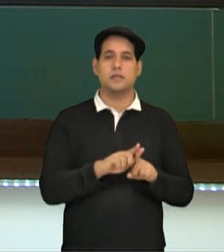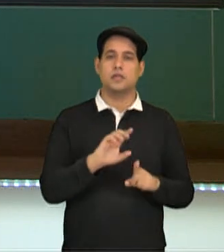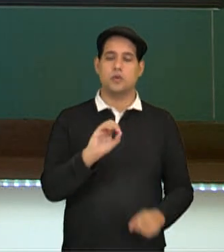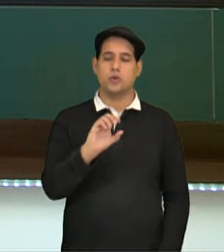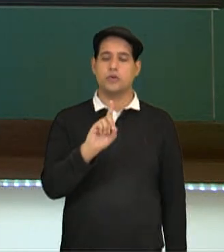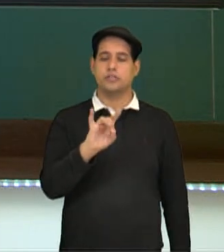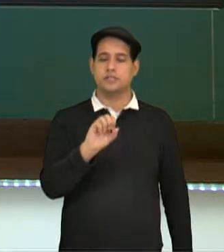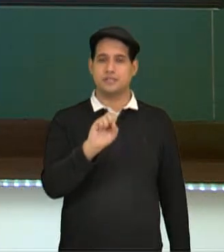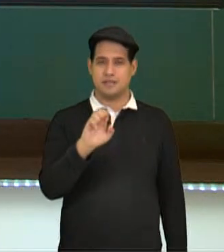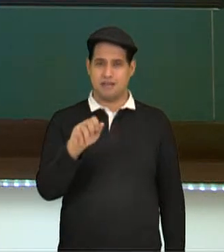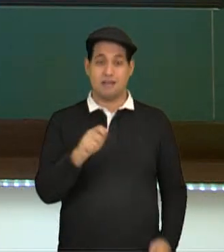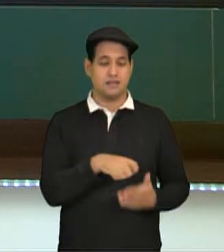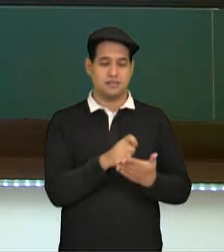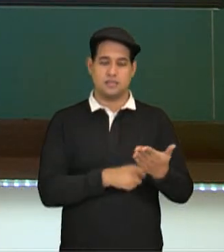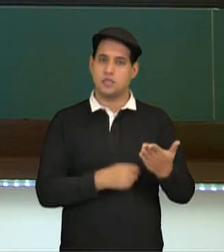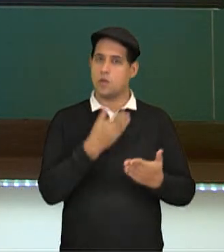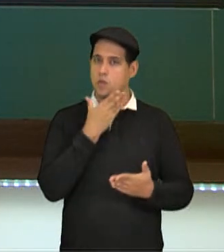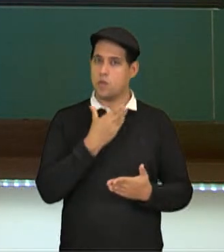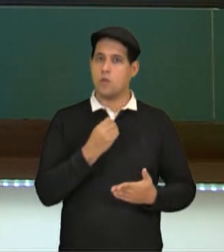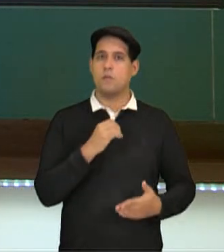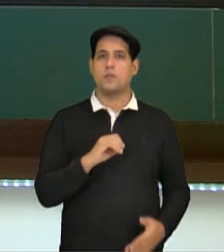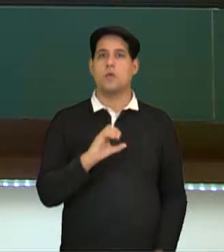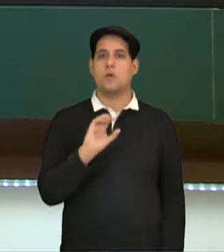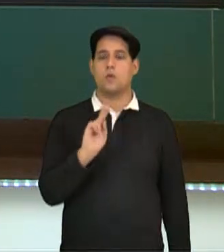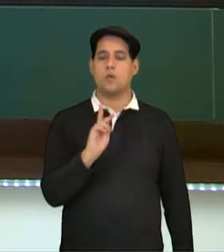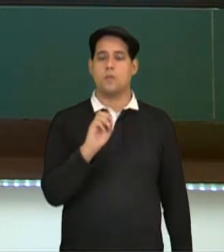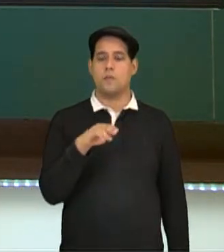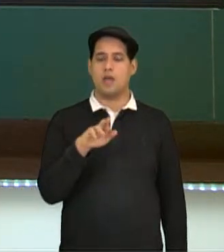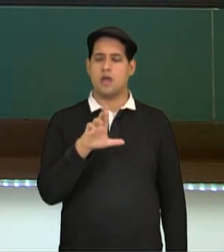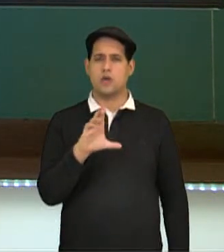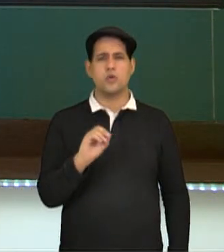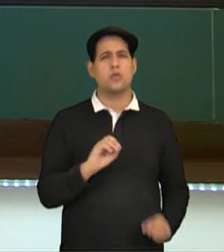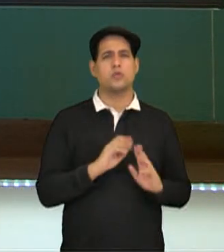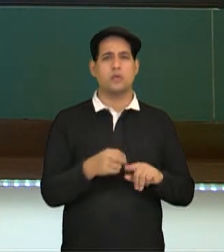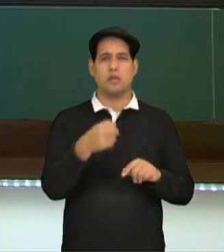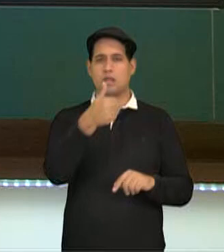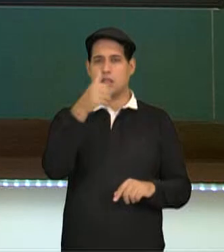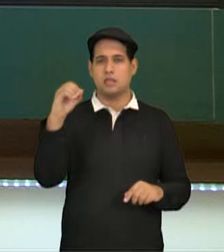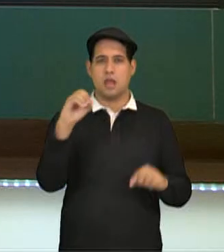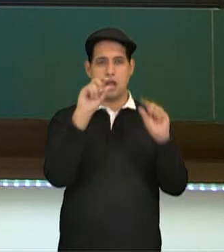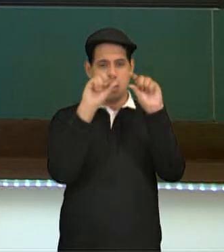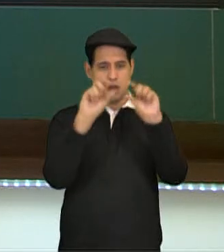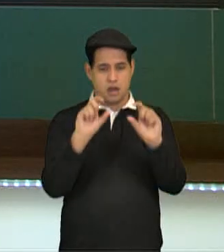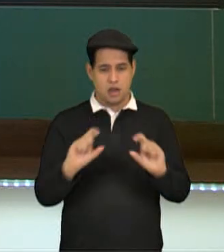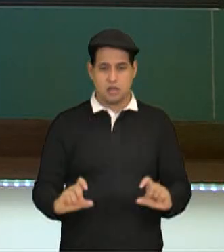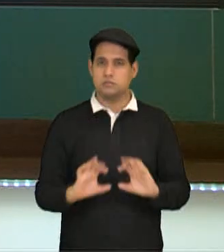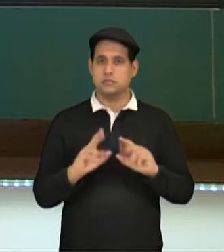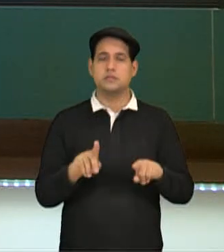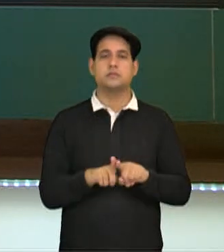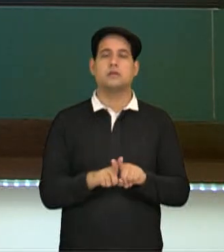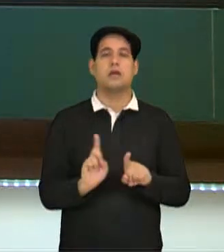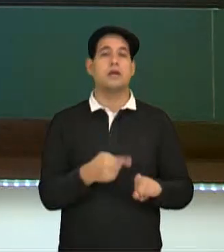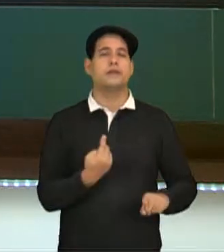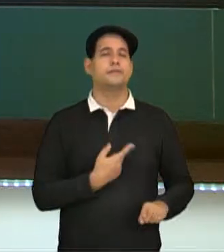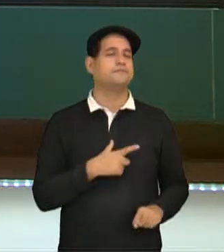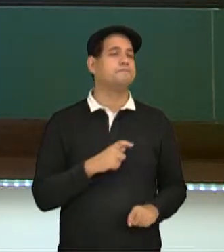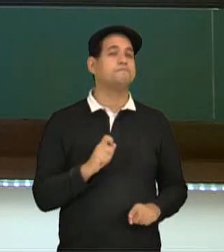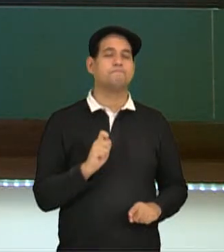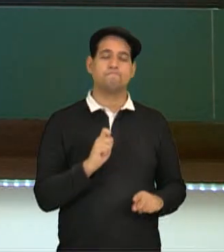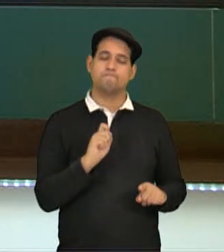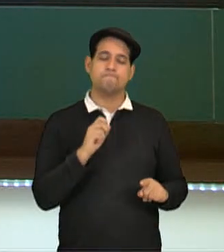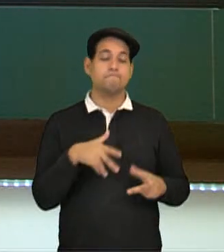que narra ali a Guerra de Troia, toda em versos decassílabos, com 10 sílabas métricas. Então nós temos aí